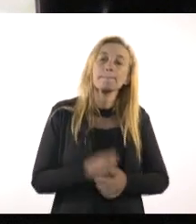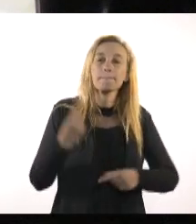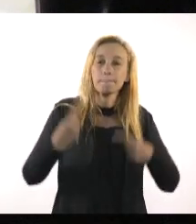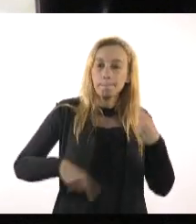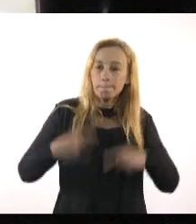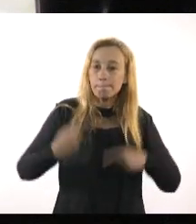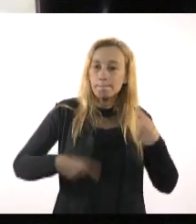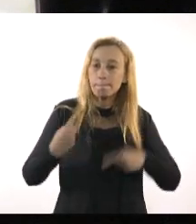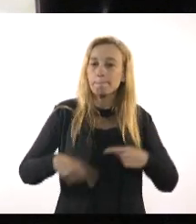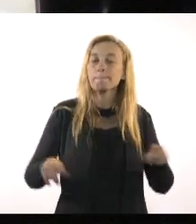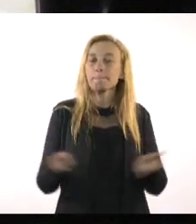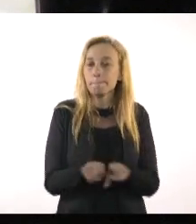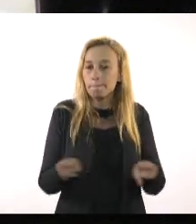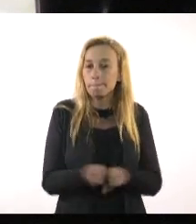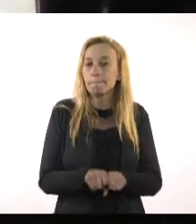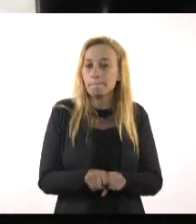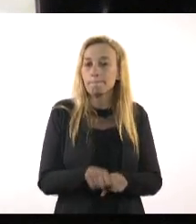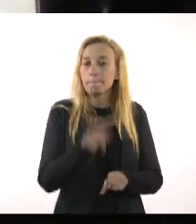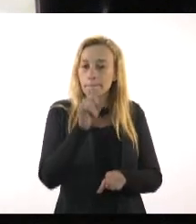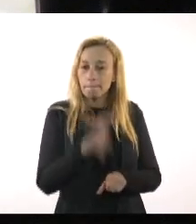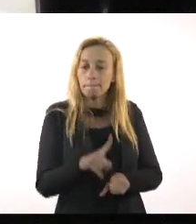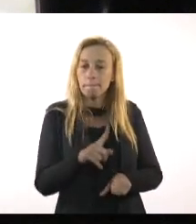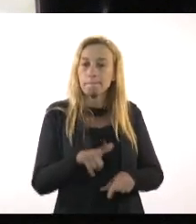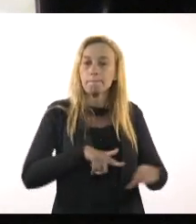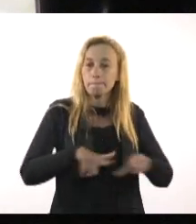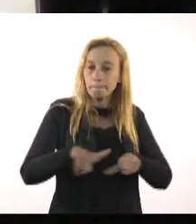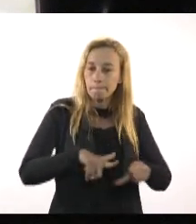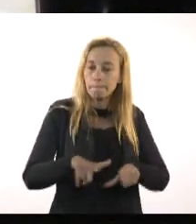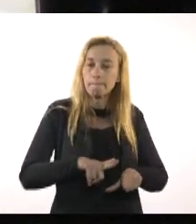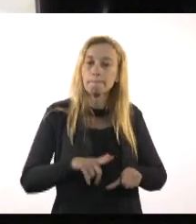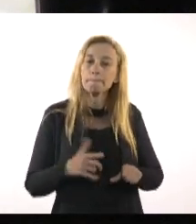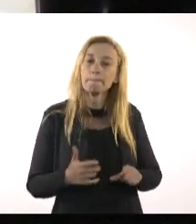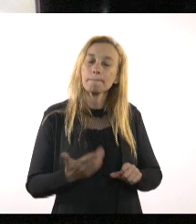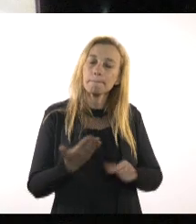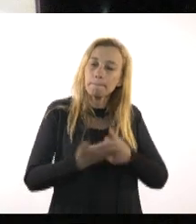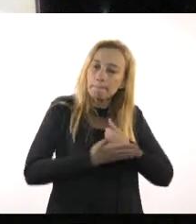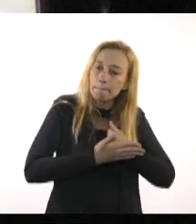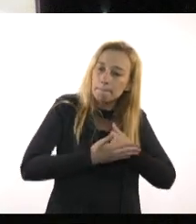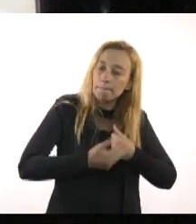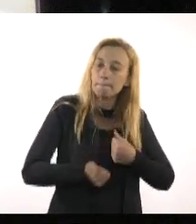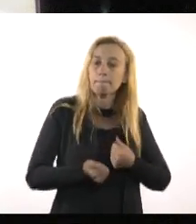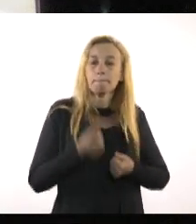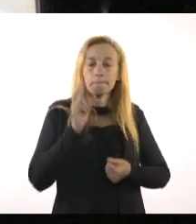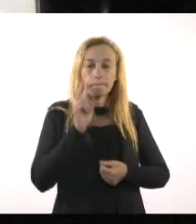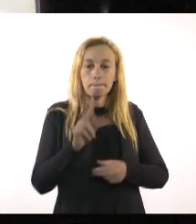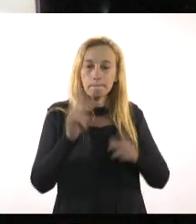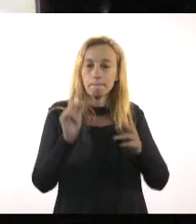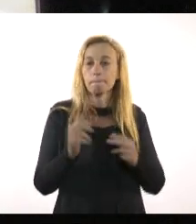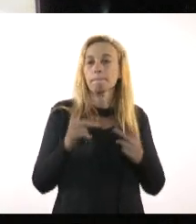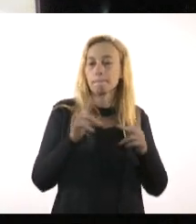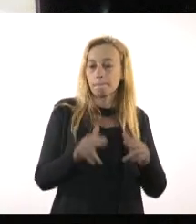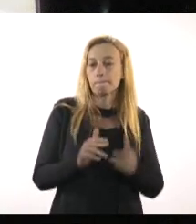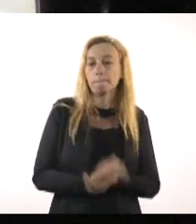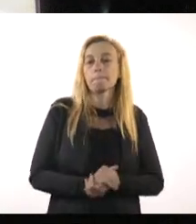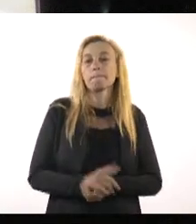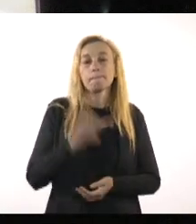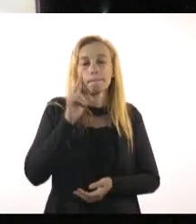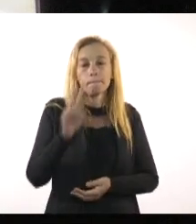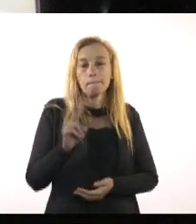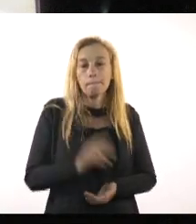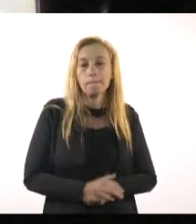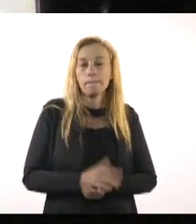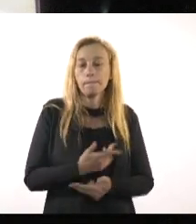política também é o exercício da caridade, o olhar do bem comum, né? A gente vê, através de